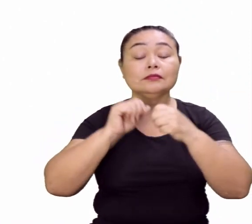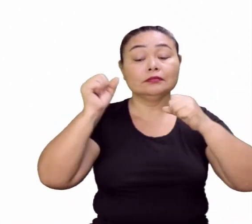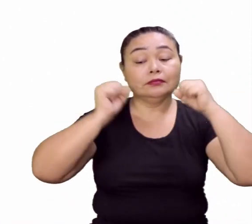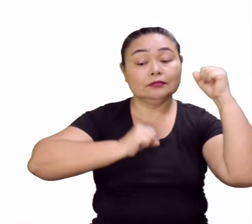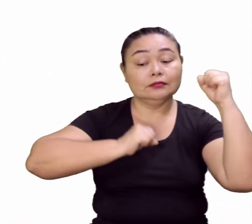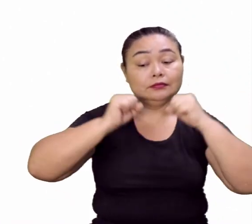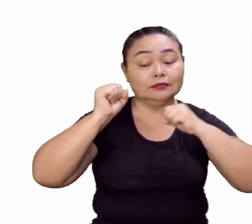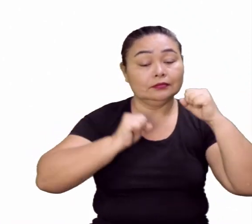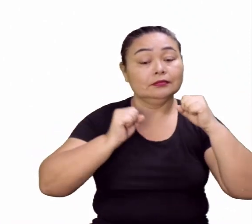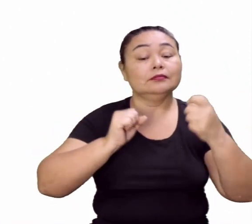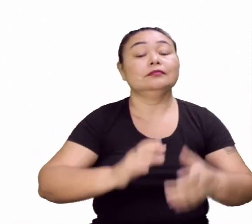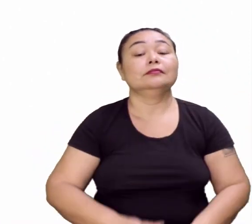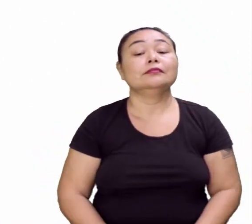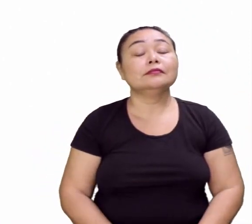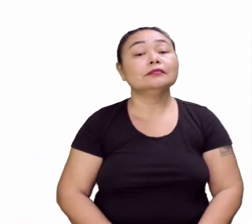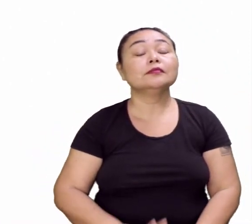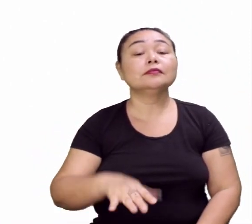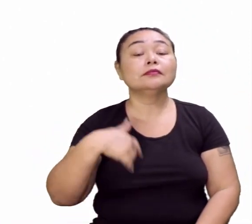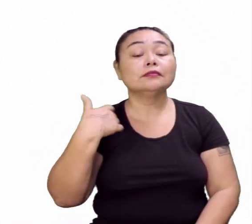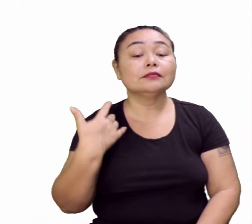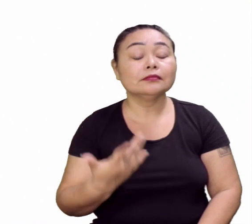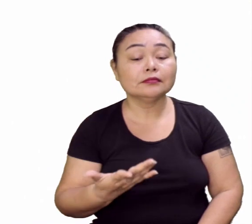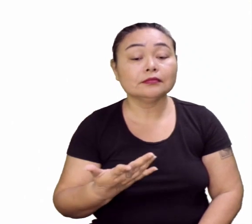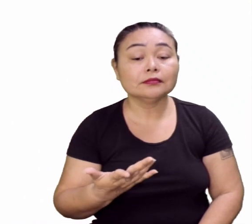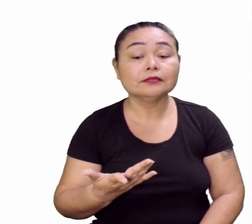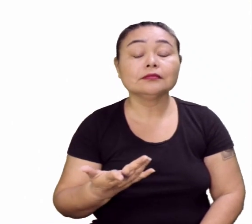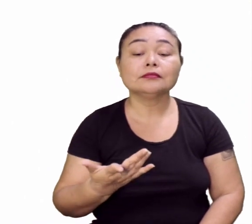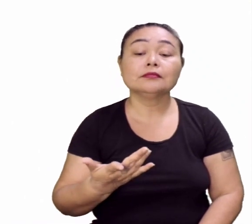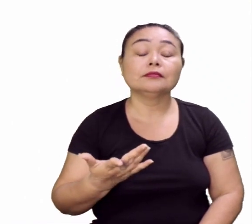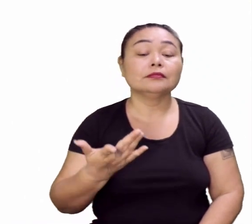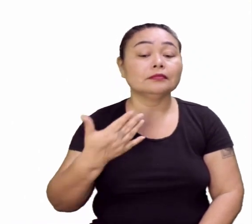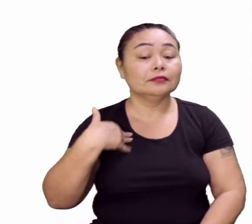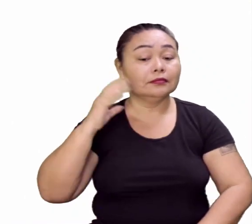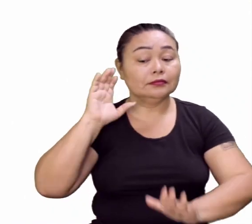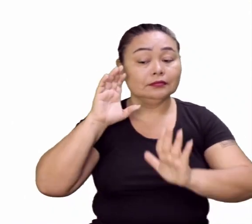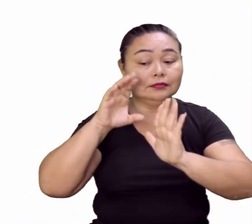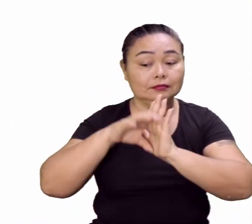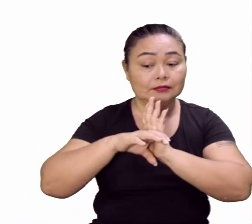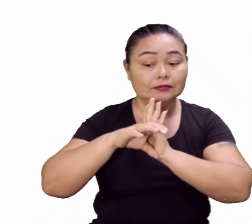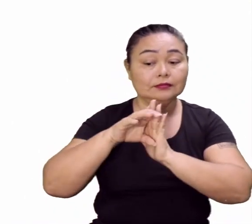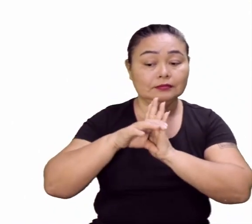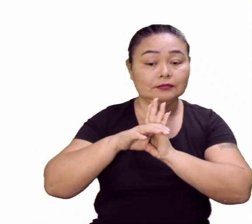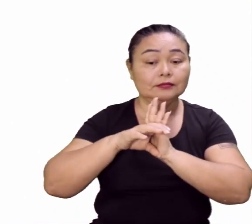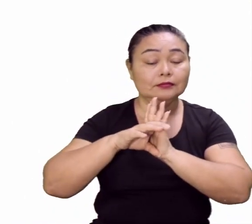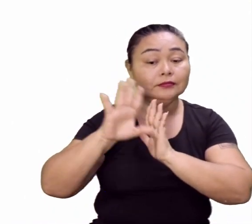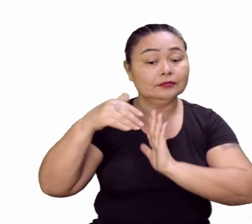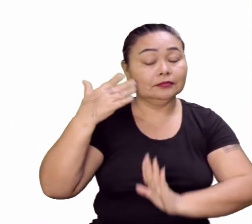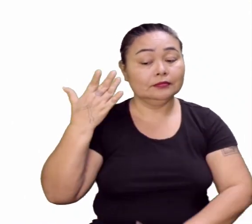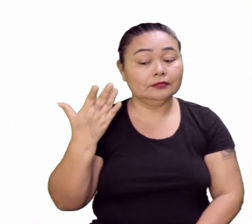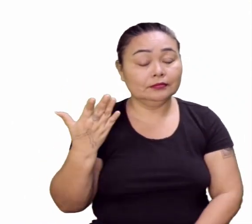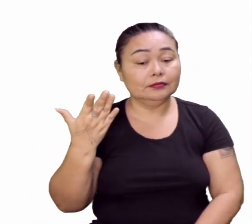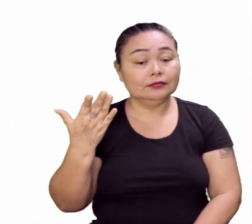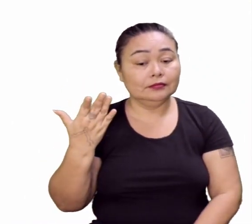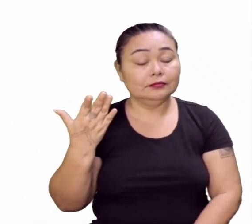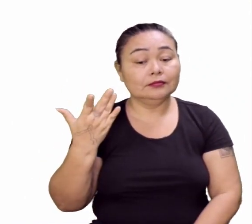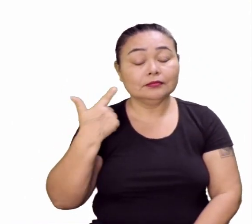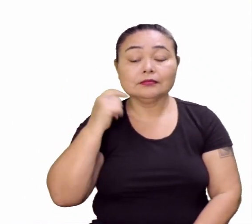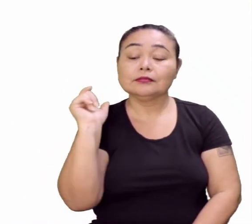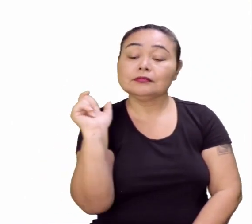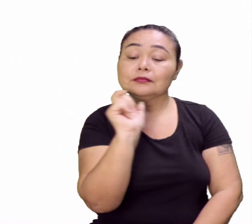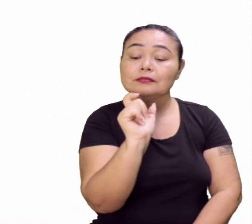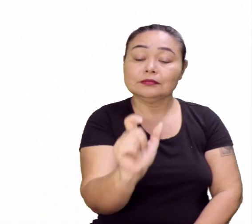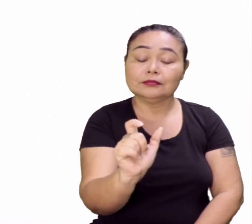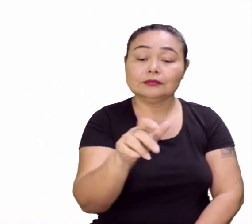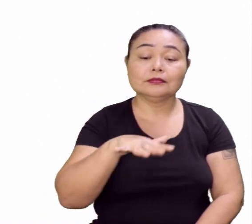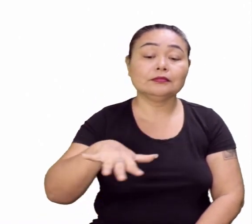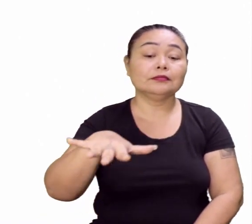e industriais. Rogério, embora o conceito traga esse termo, né?